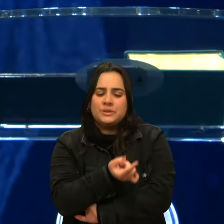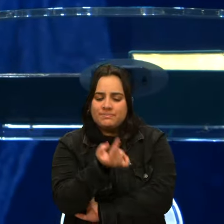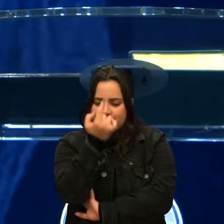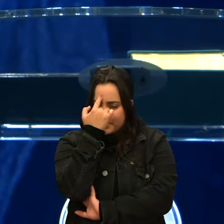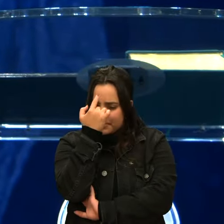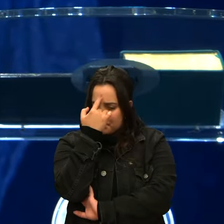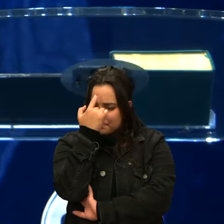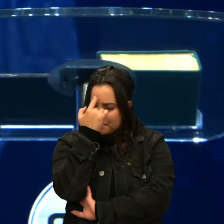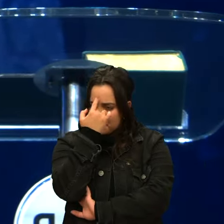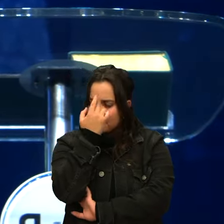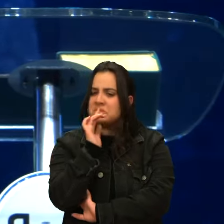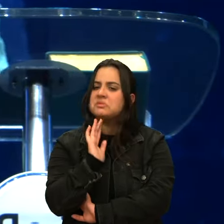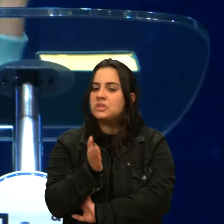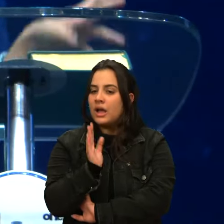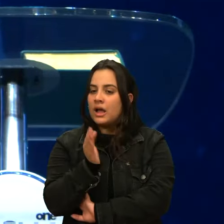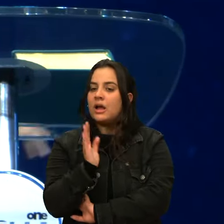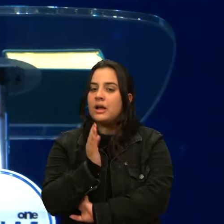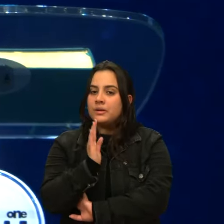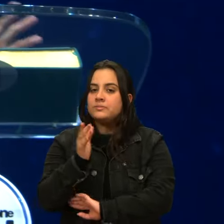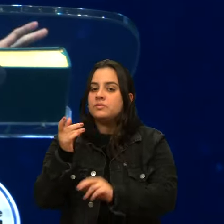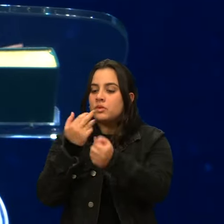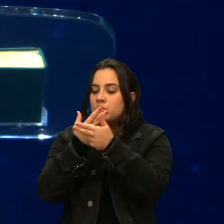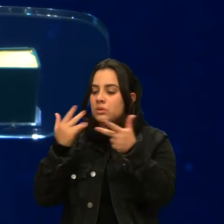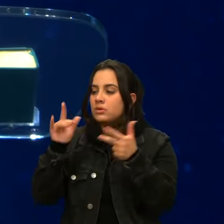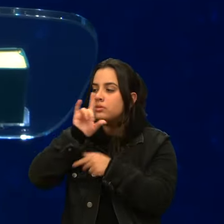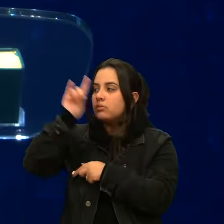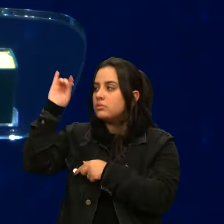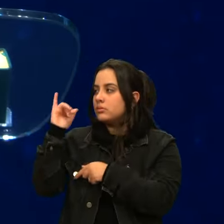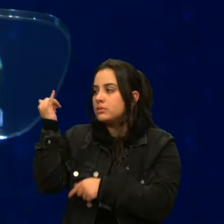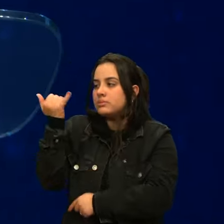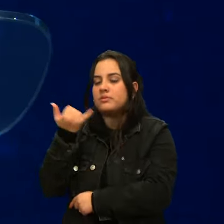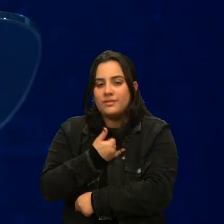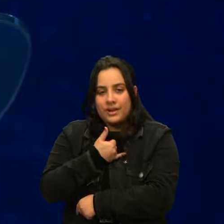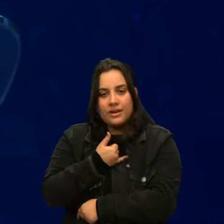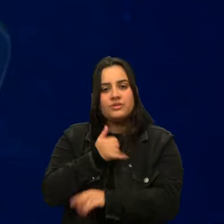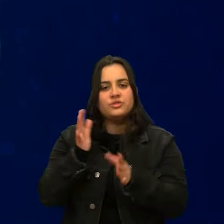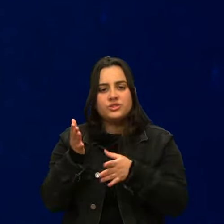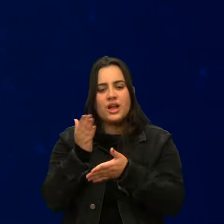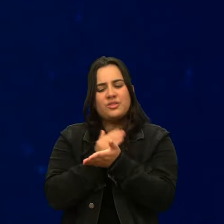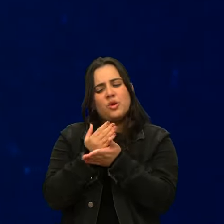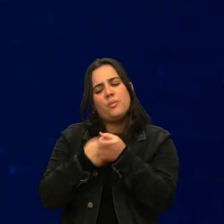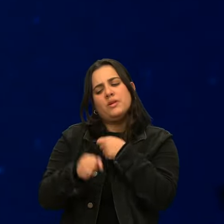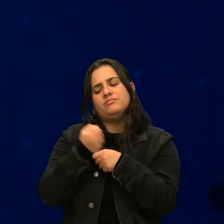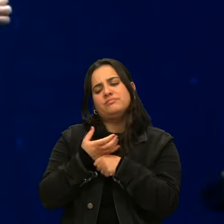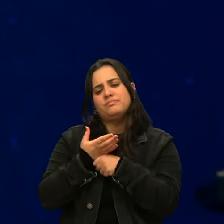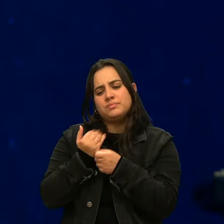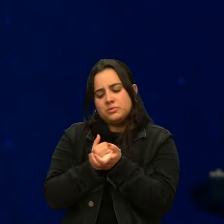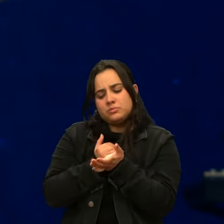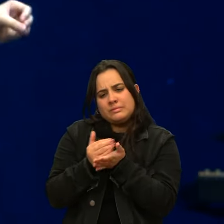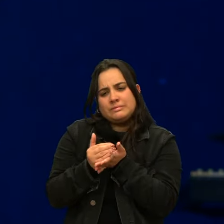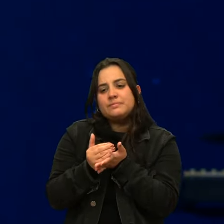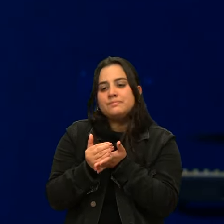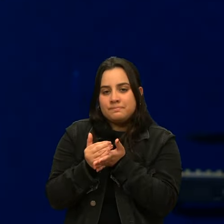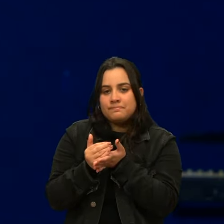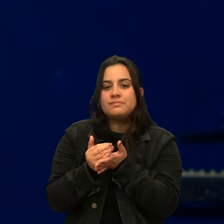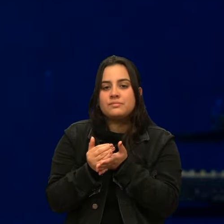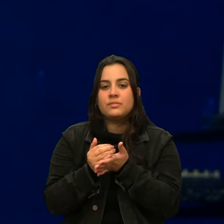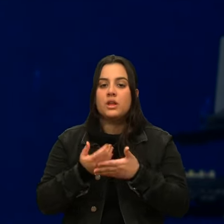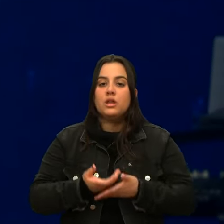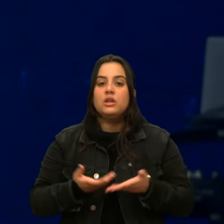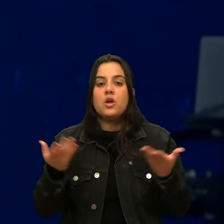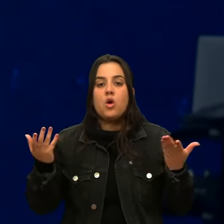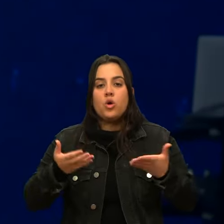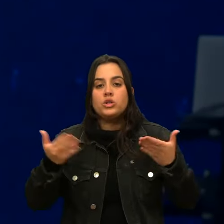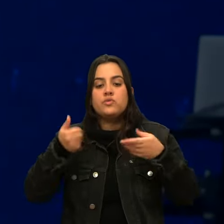tempo. Algumas coisas que o Senhor tem me falado desde o início do ano. E hoje a gente vai ver a maneira de nós